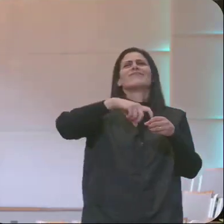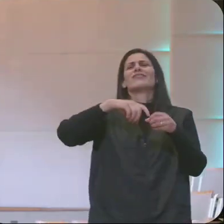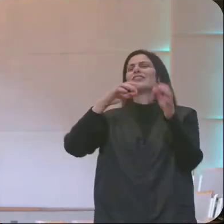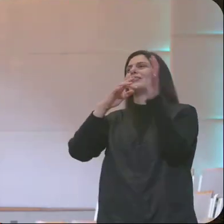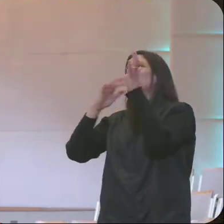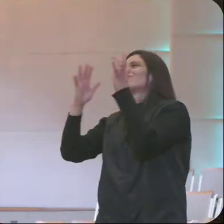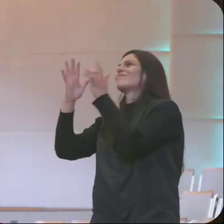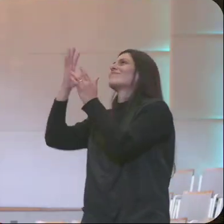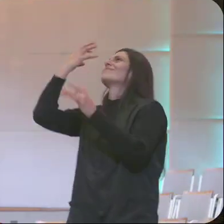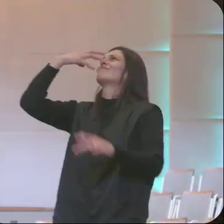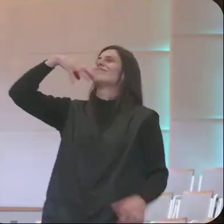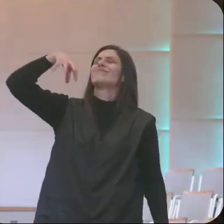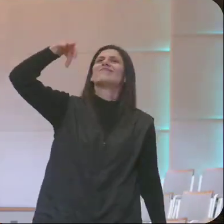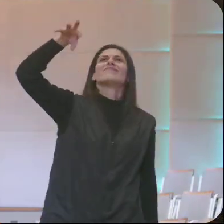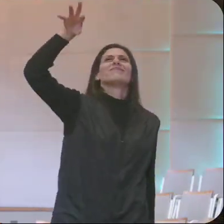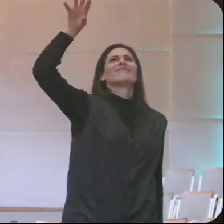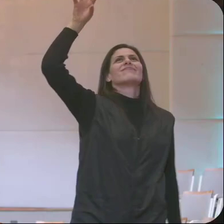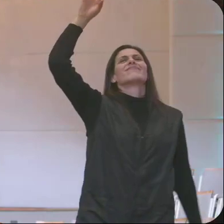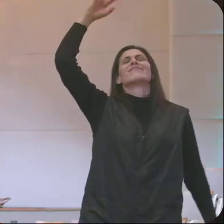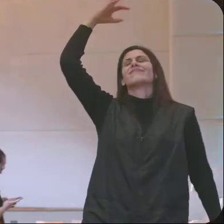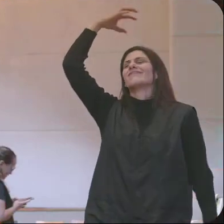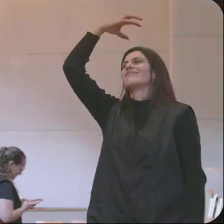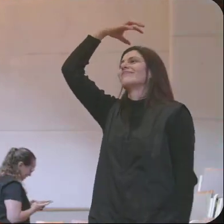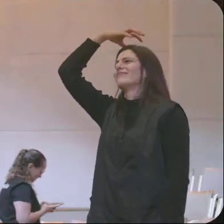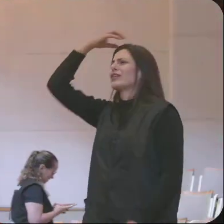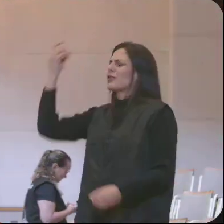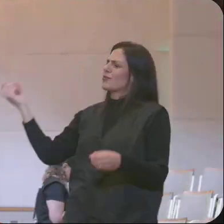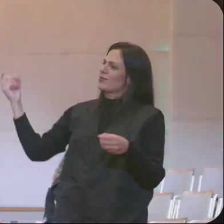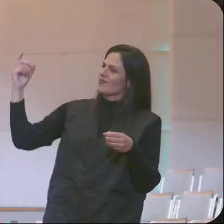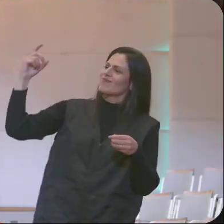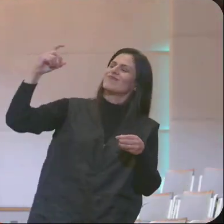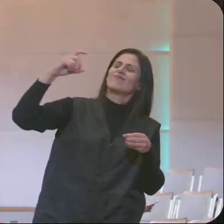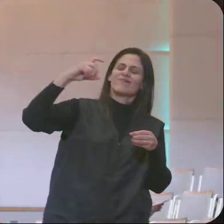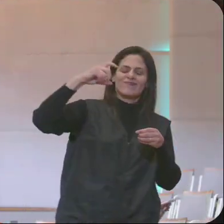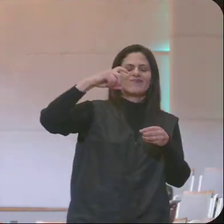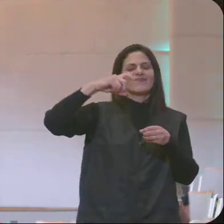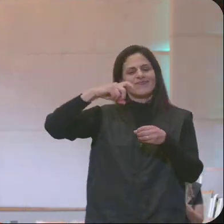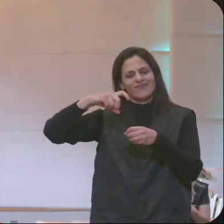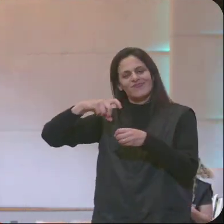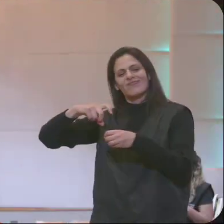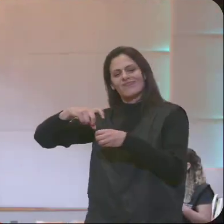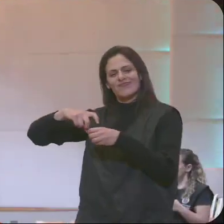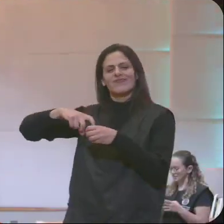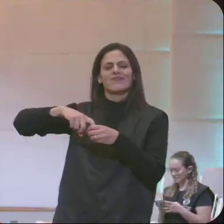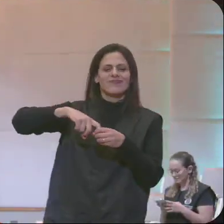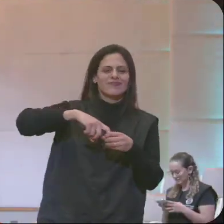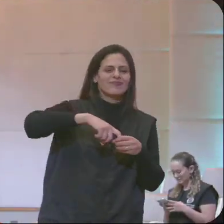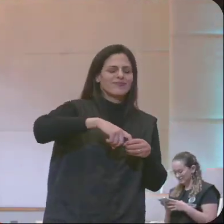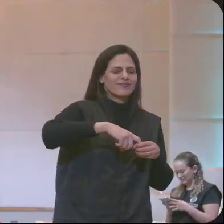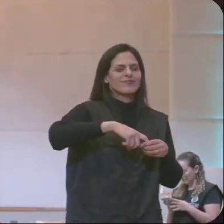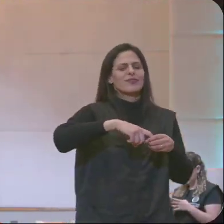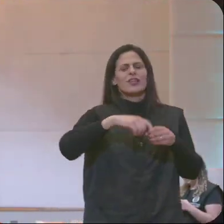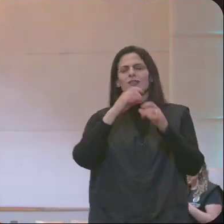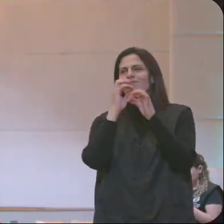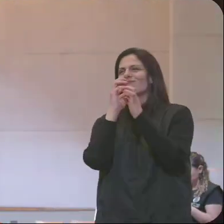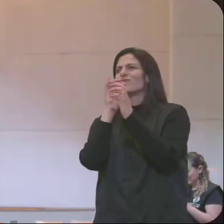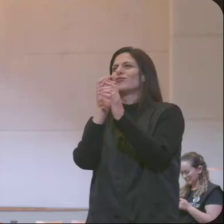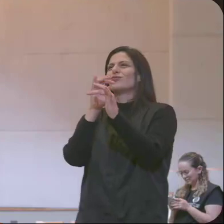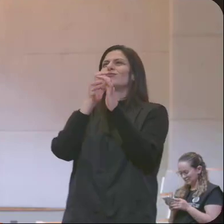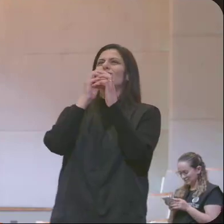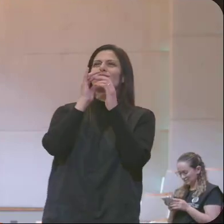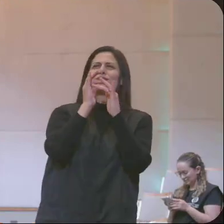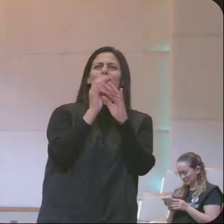O rei está voltando. A